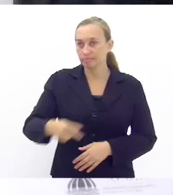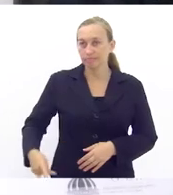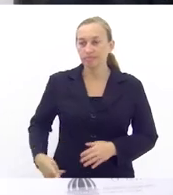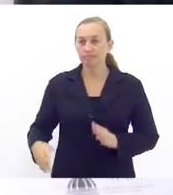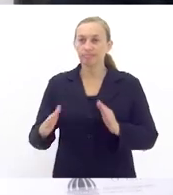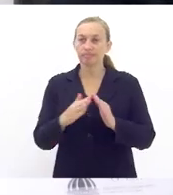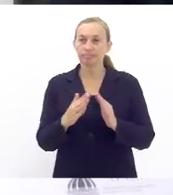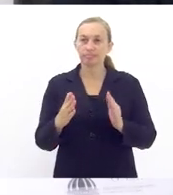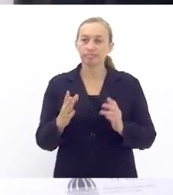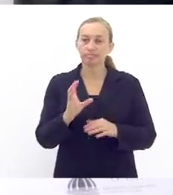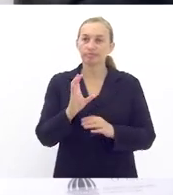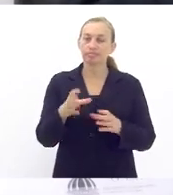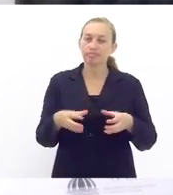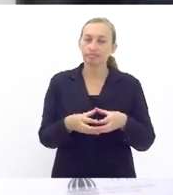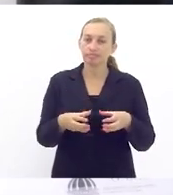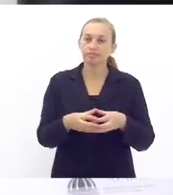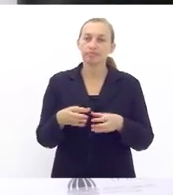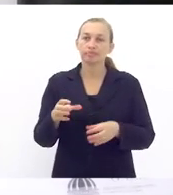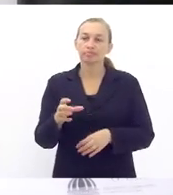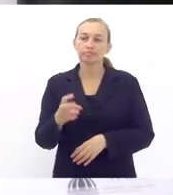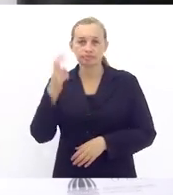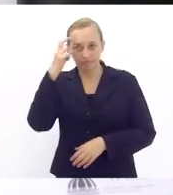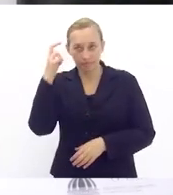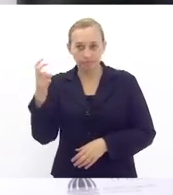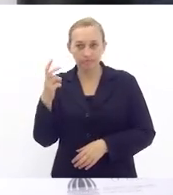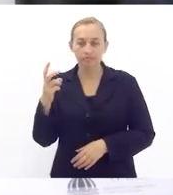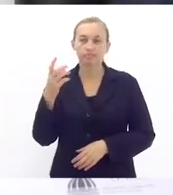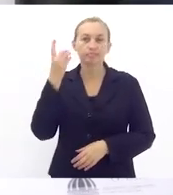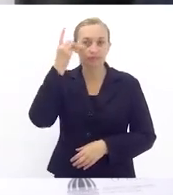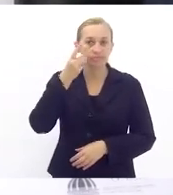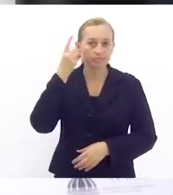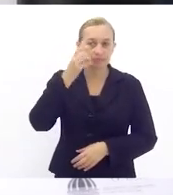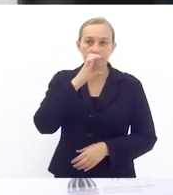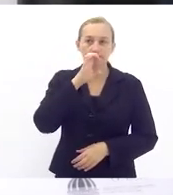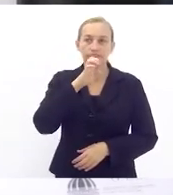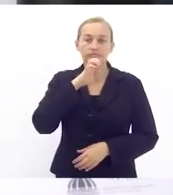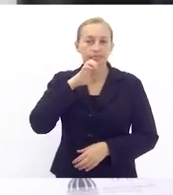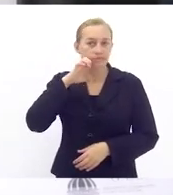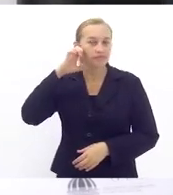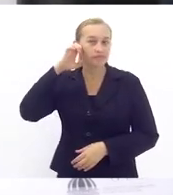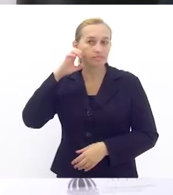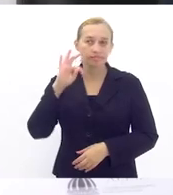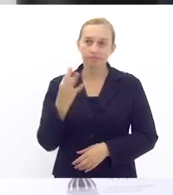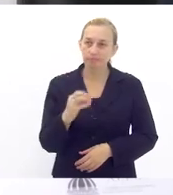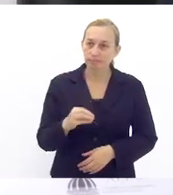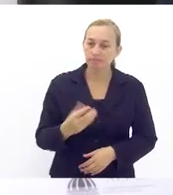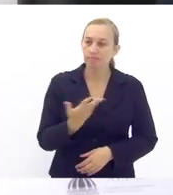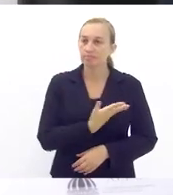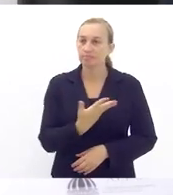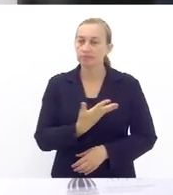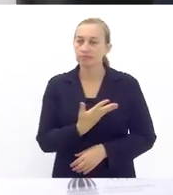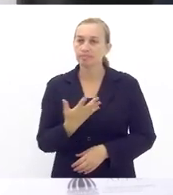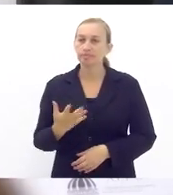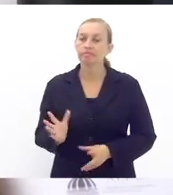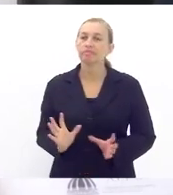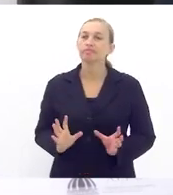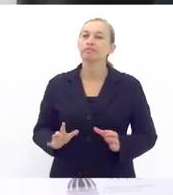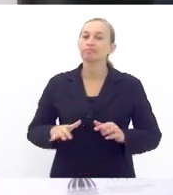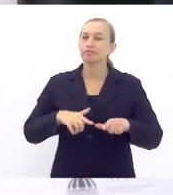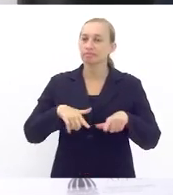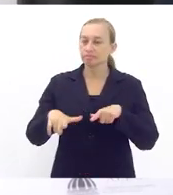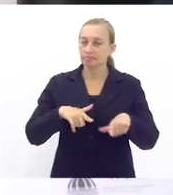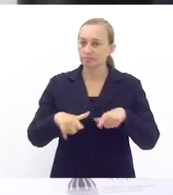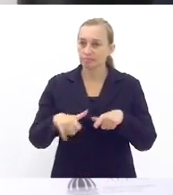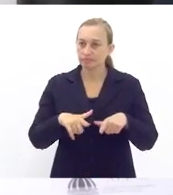de Cultura deputada Érica Deputado Tiago e assim os meus colegas de governo diretor Rodrigo a gente